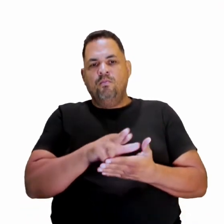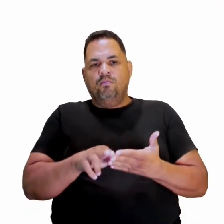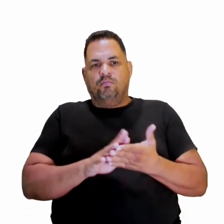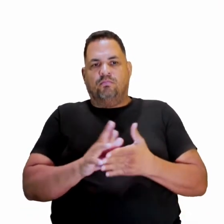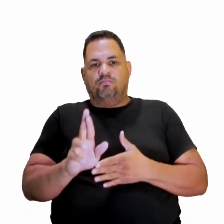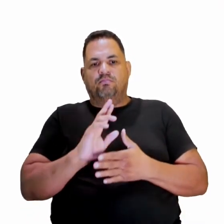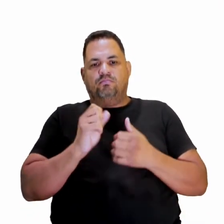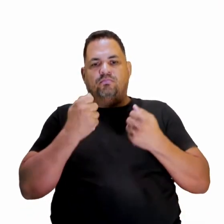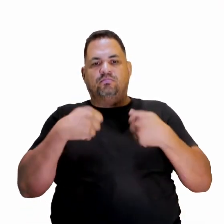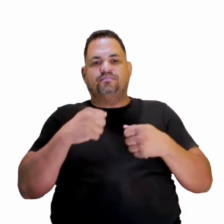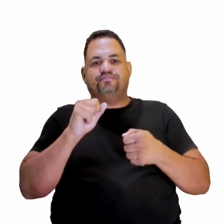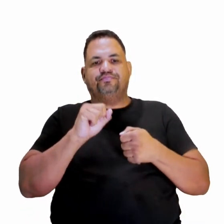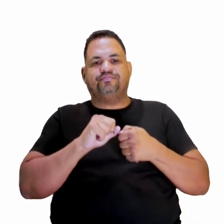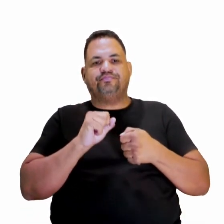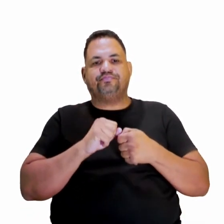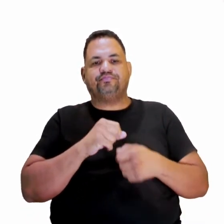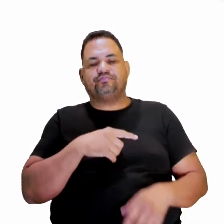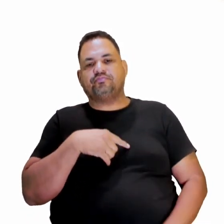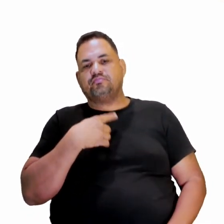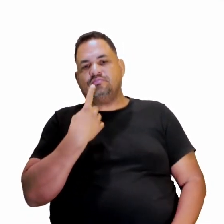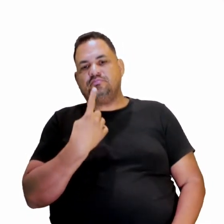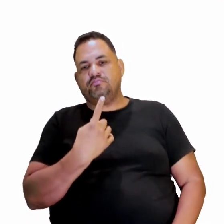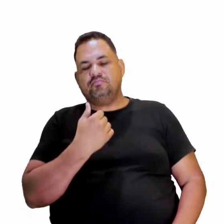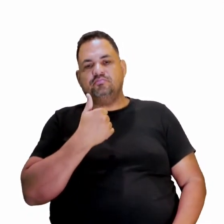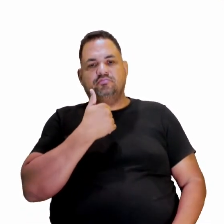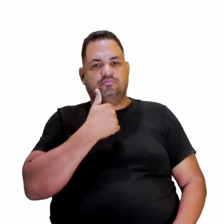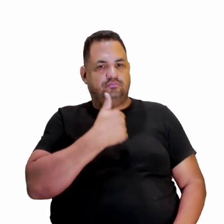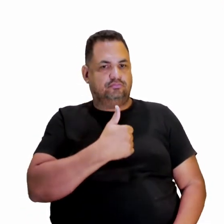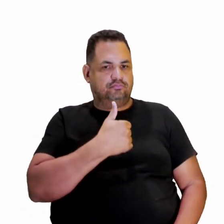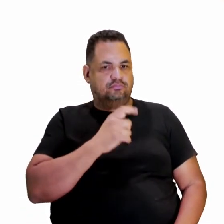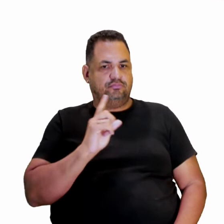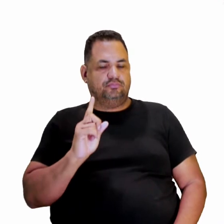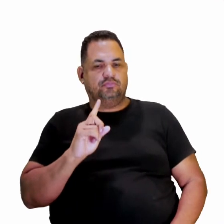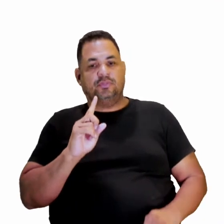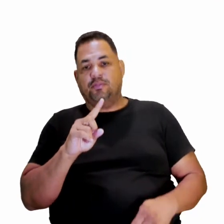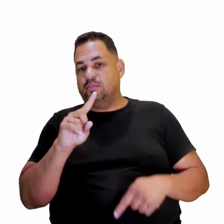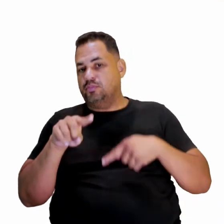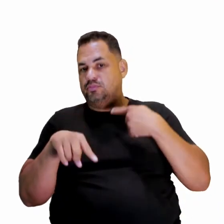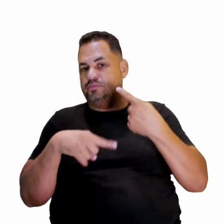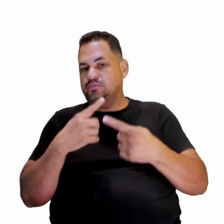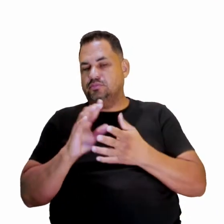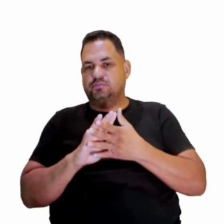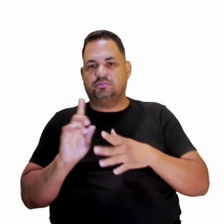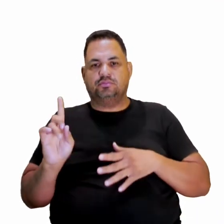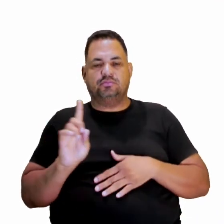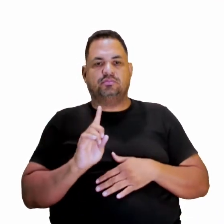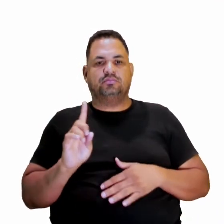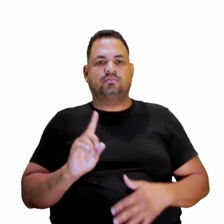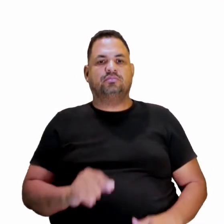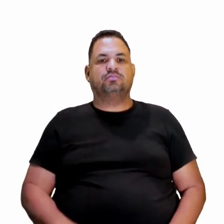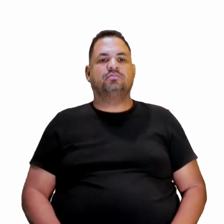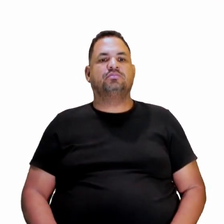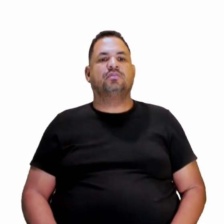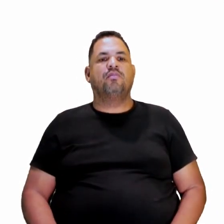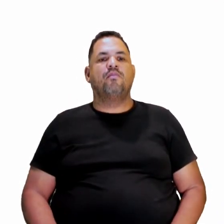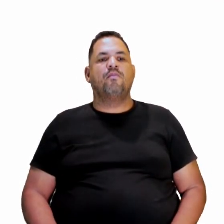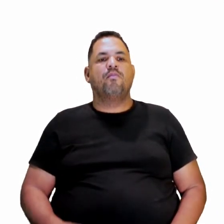possíveis. Então, faça uma positiva, sentence positiva e uma negativa. Como é que vai ficar? Número 1, olha